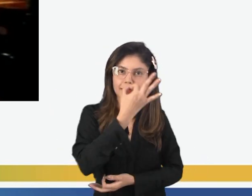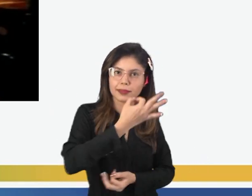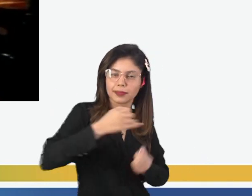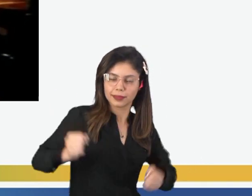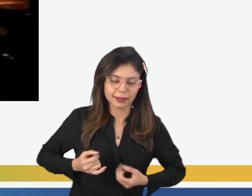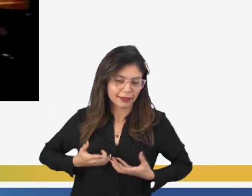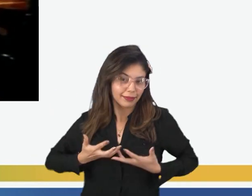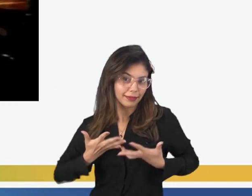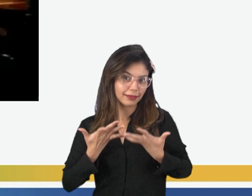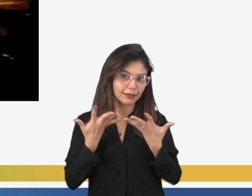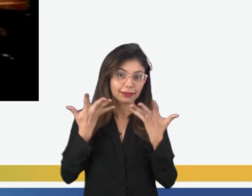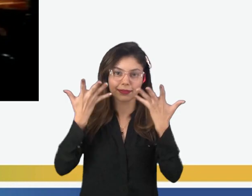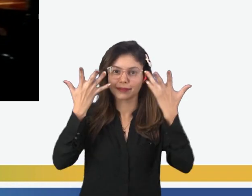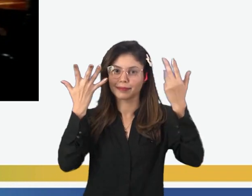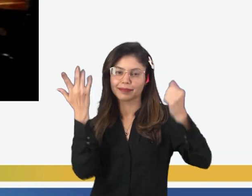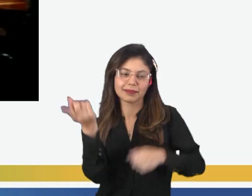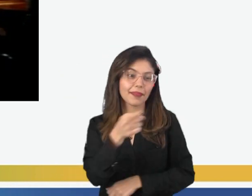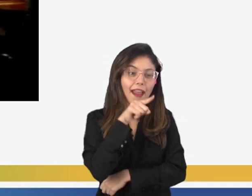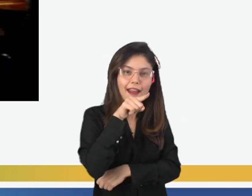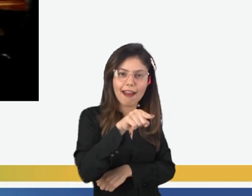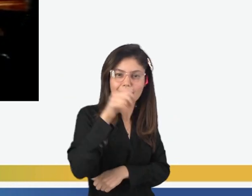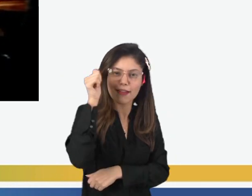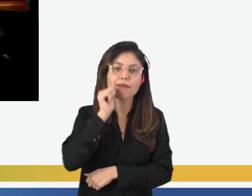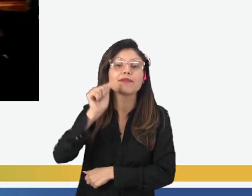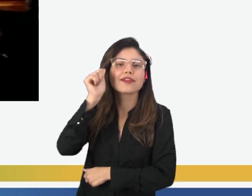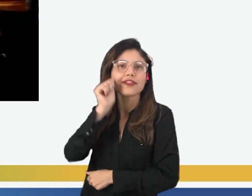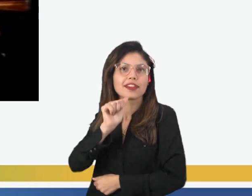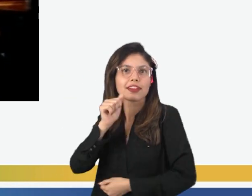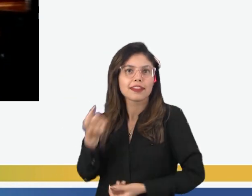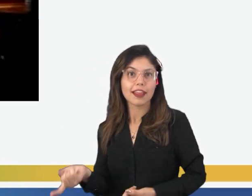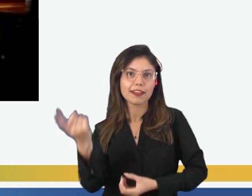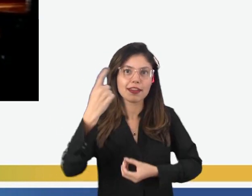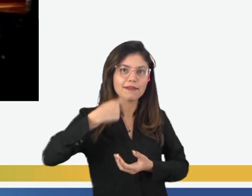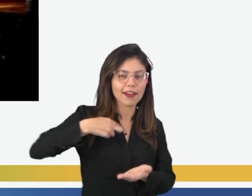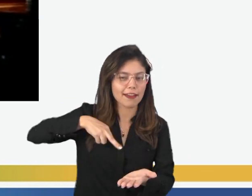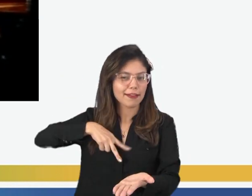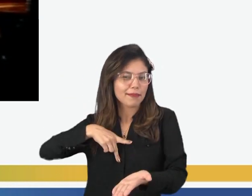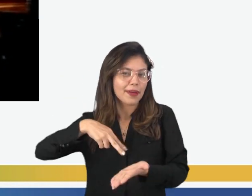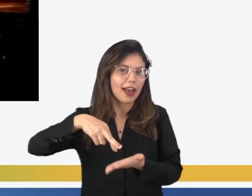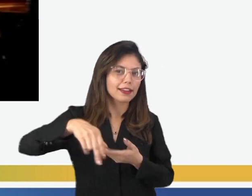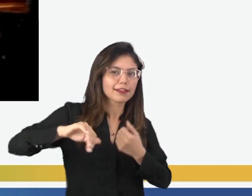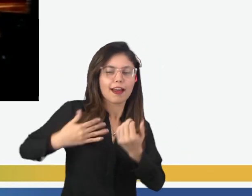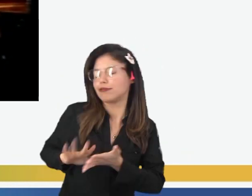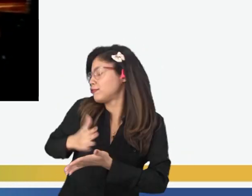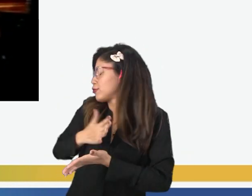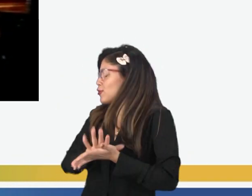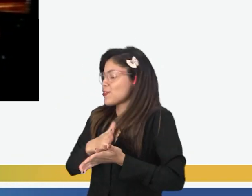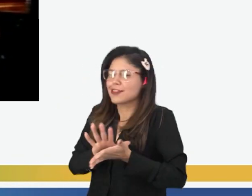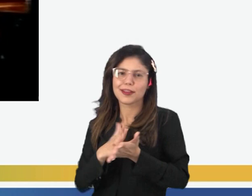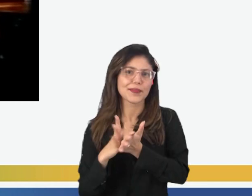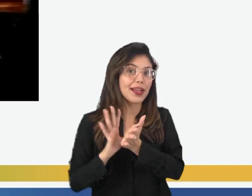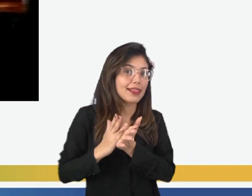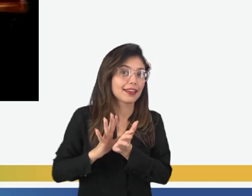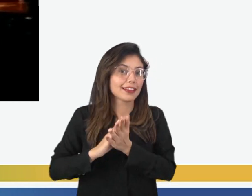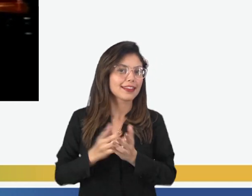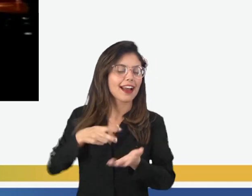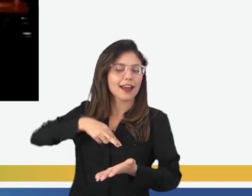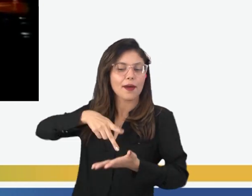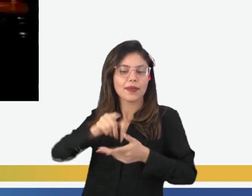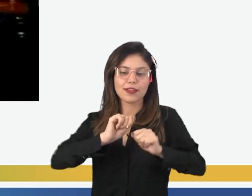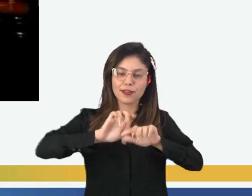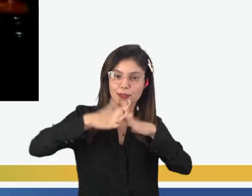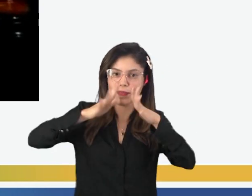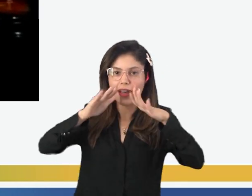Mais linda, mais cheia de graça, é ela, menina que vem e que passa, um doce